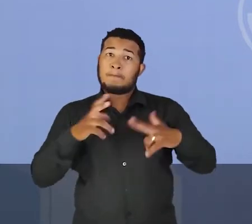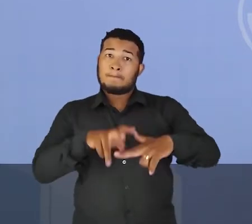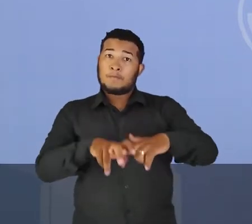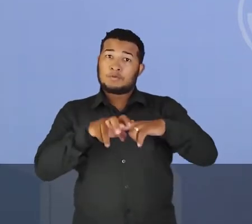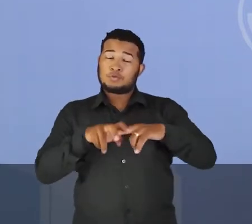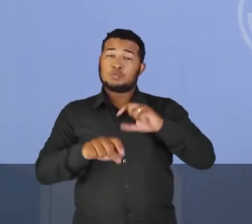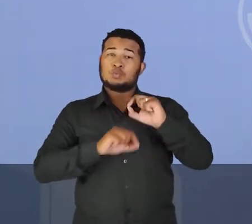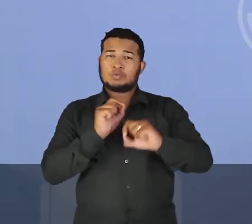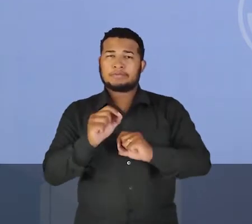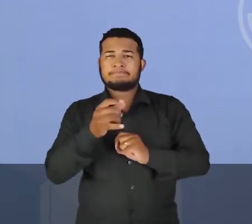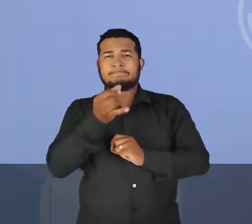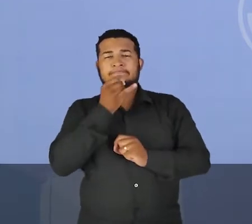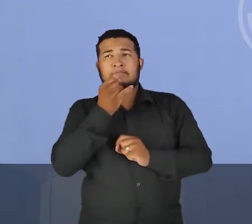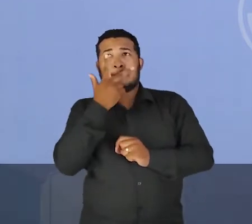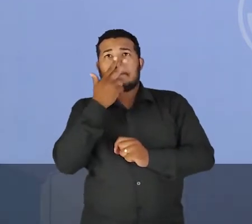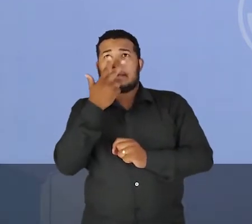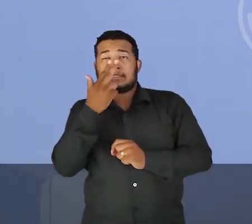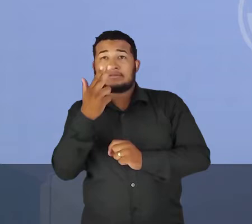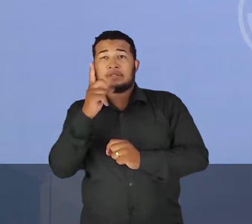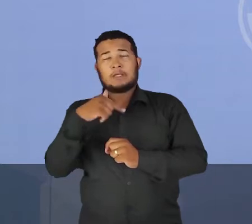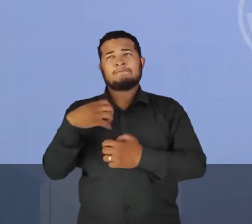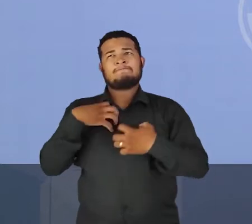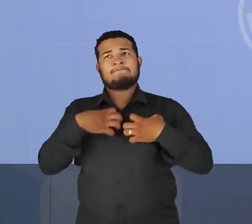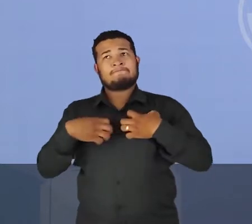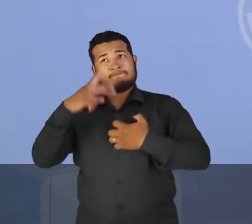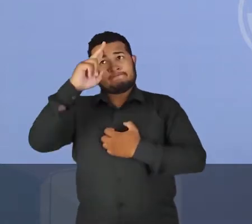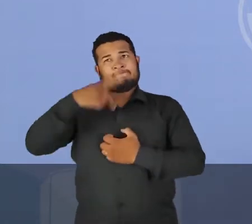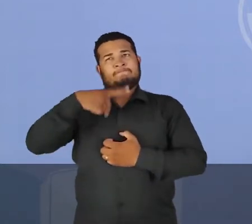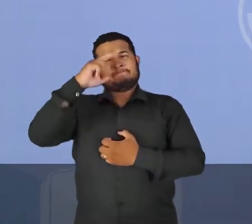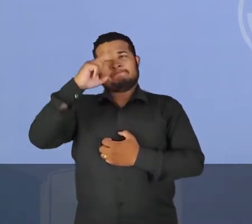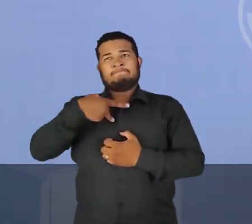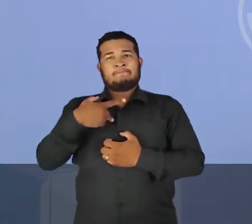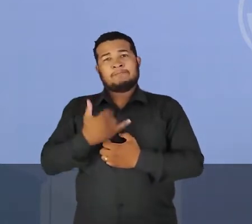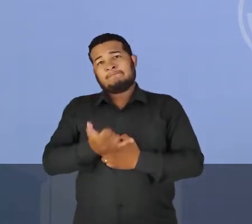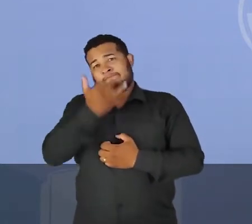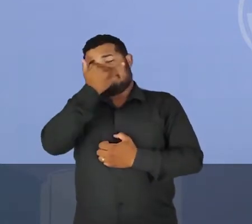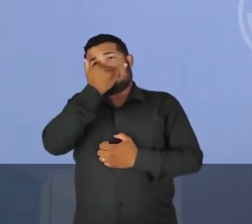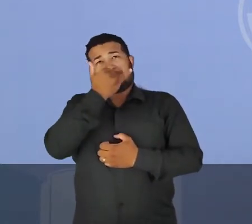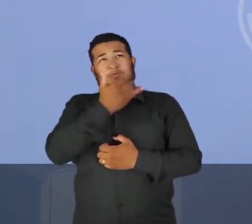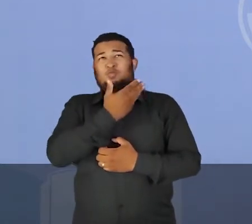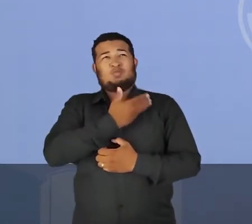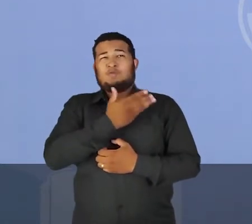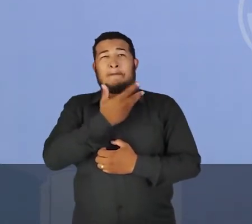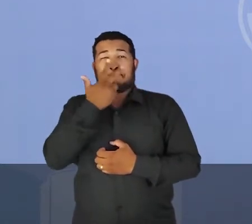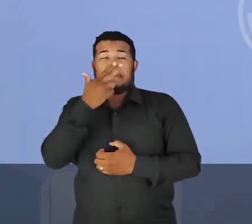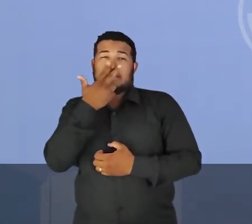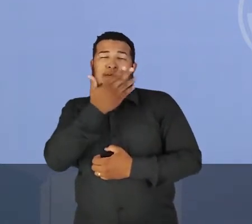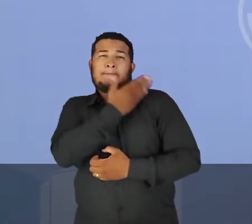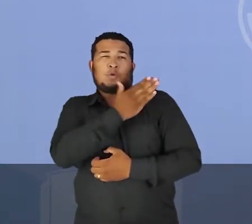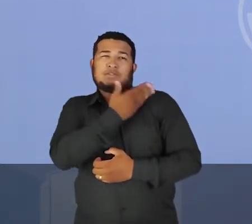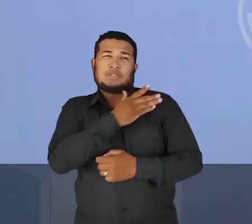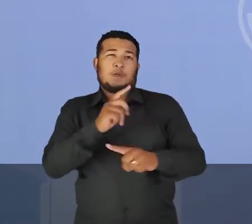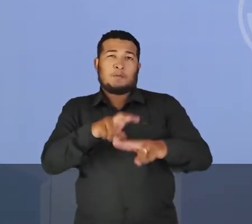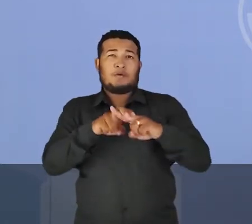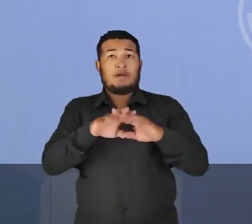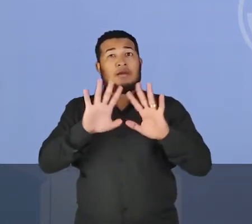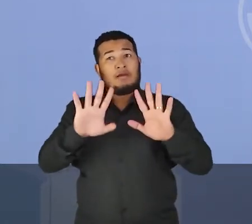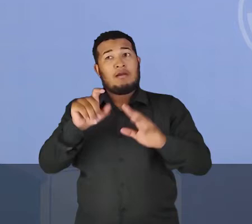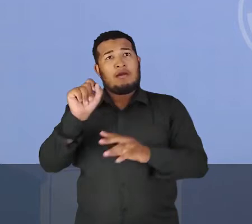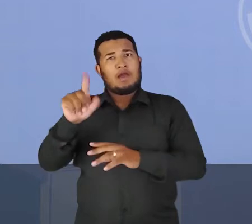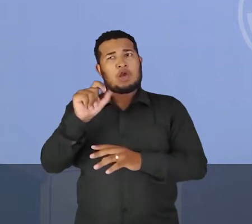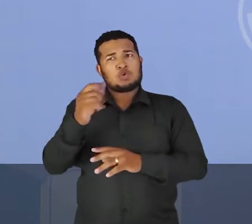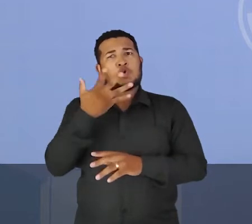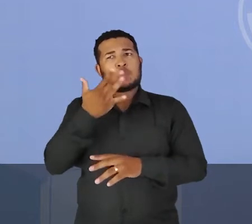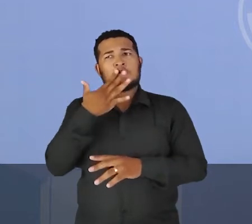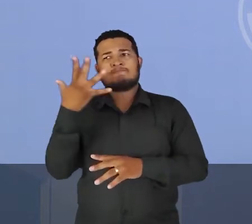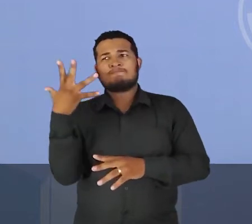caso, digamos que é um preconceito seu, pessoal, lamentável, porque o azul é uma cor linda, né?